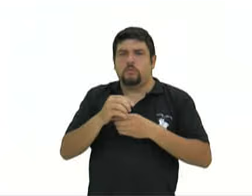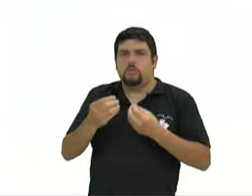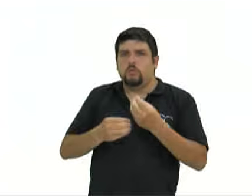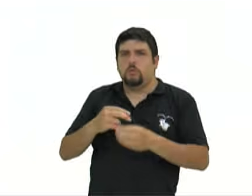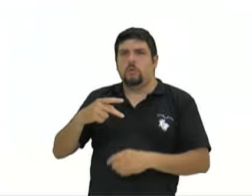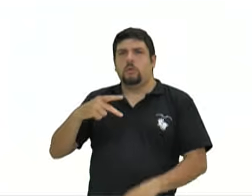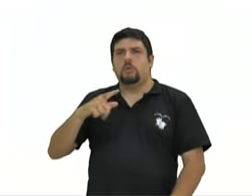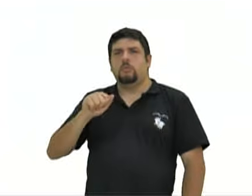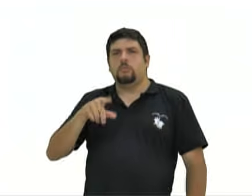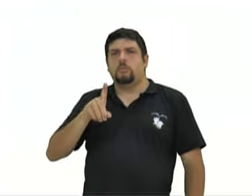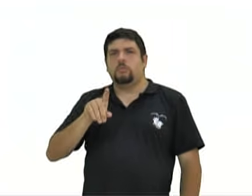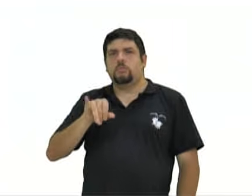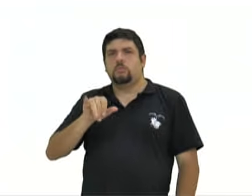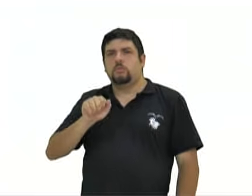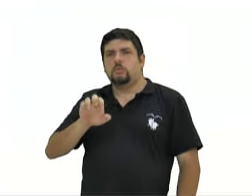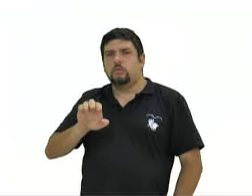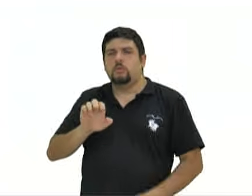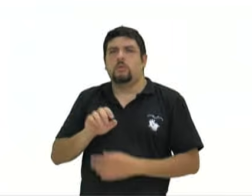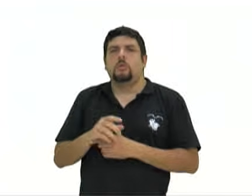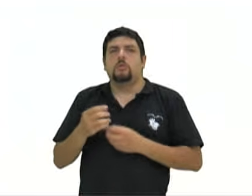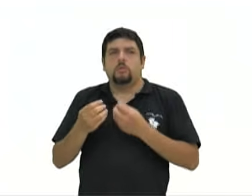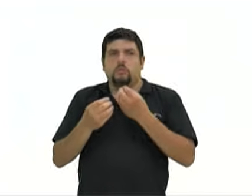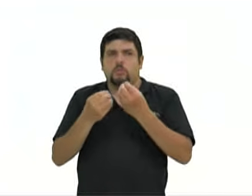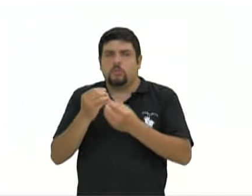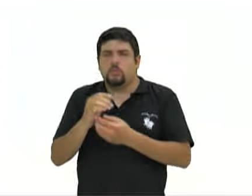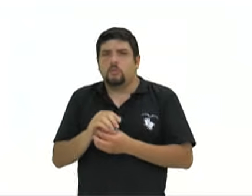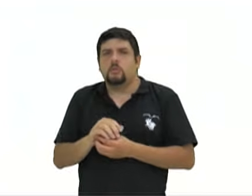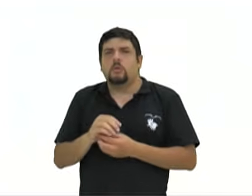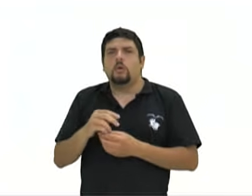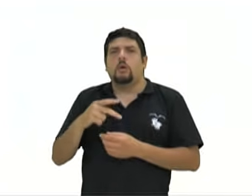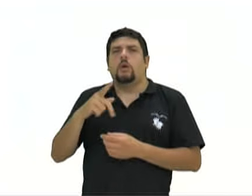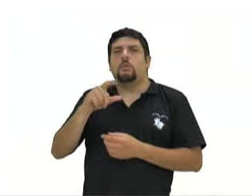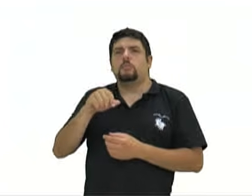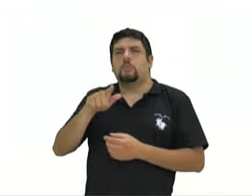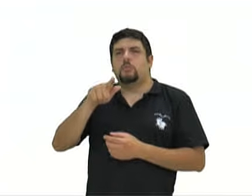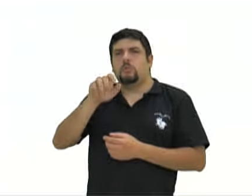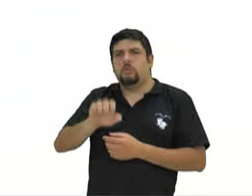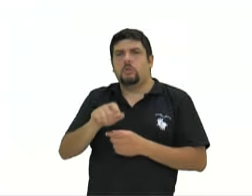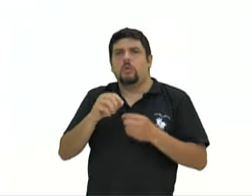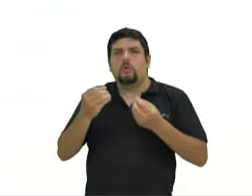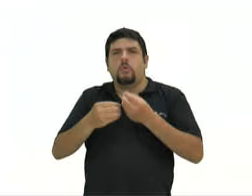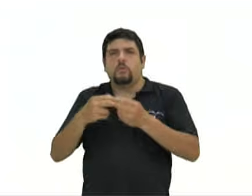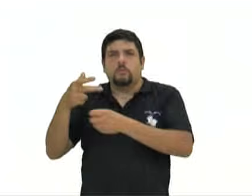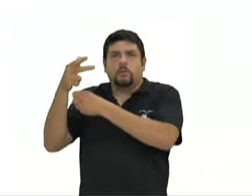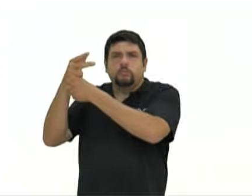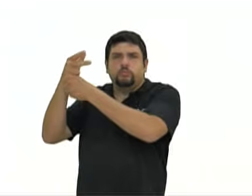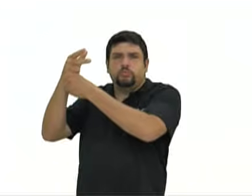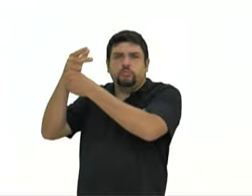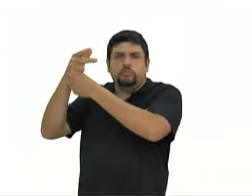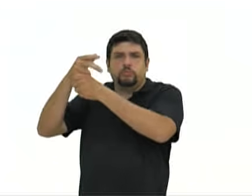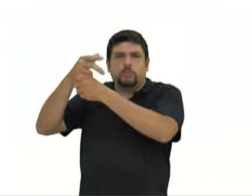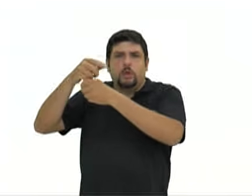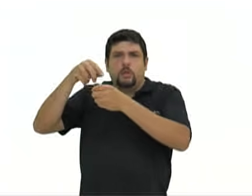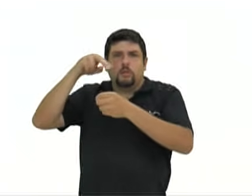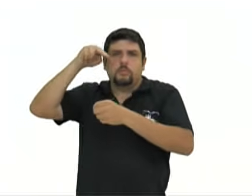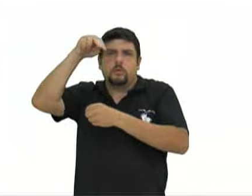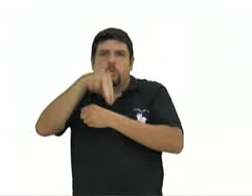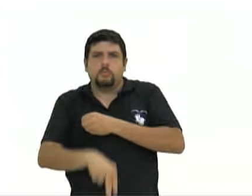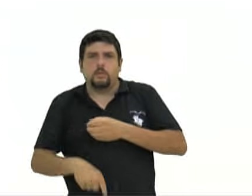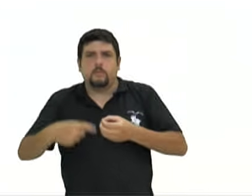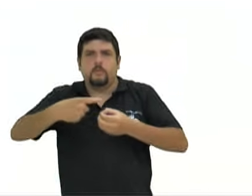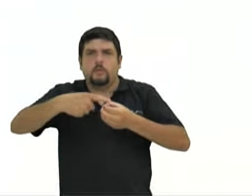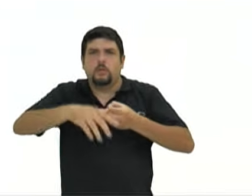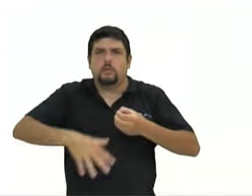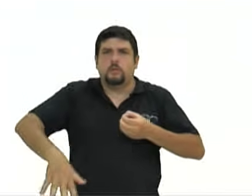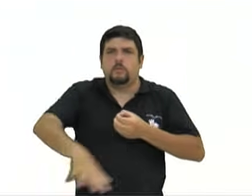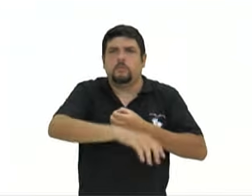o biquinho em francês, plongée, né, que é o famoso mergulho da câmera alta, que vem lá de cima da cidade, aquela maravilha, que se usa até